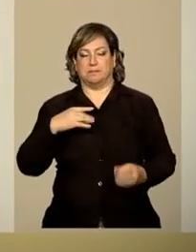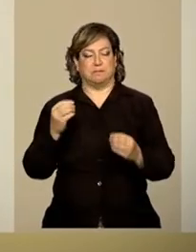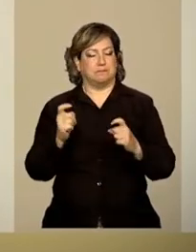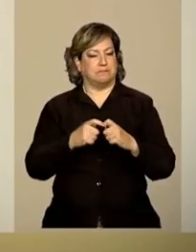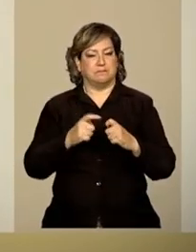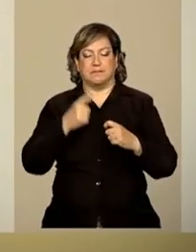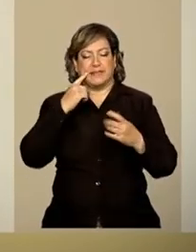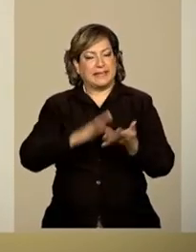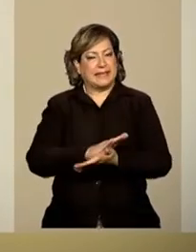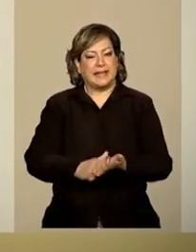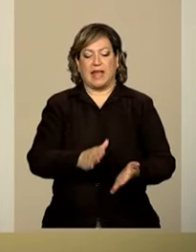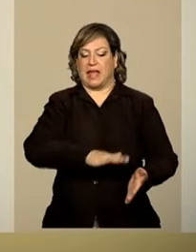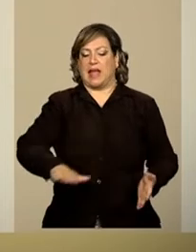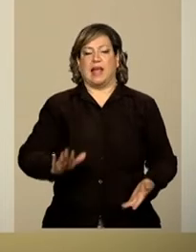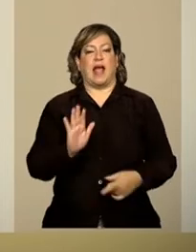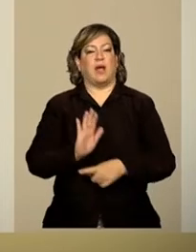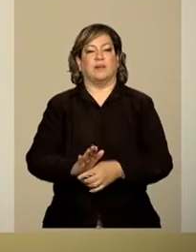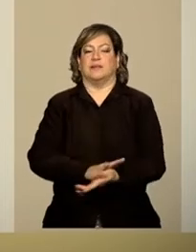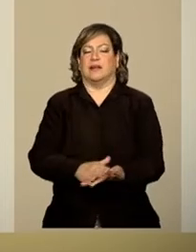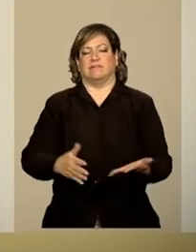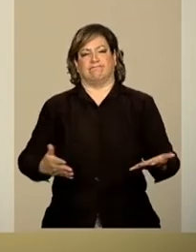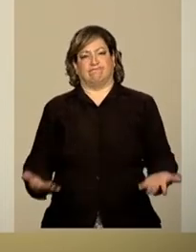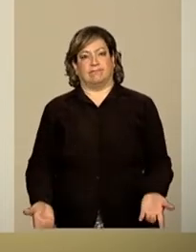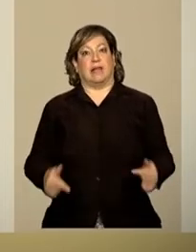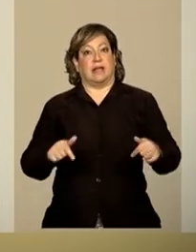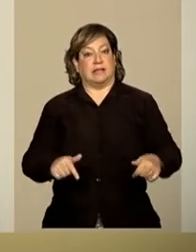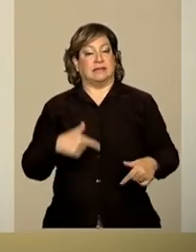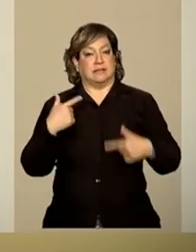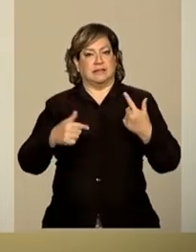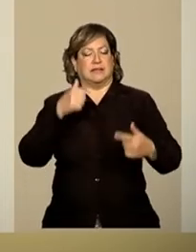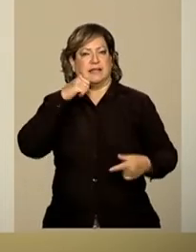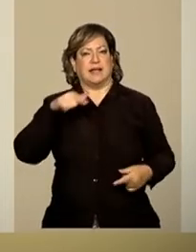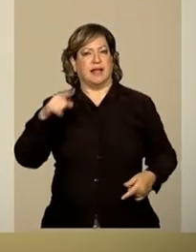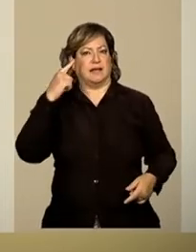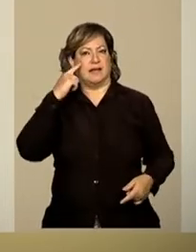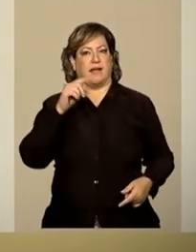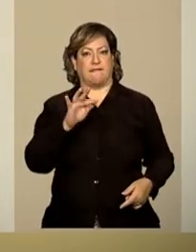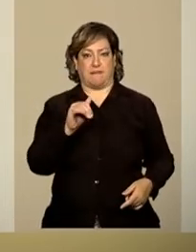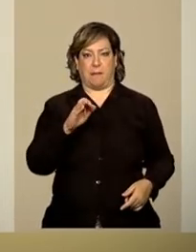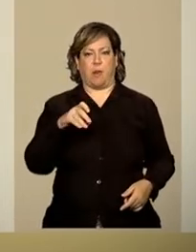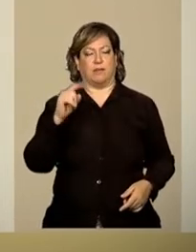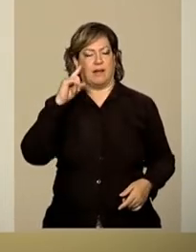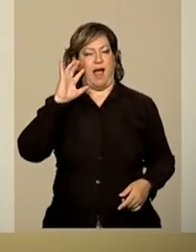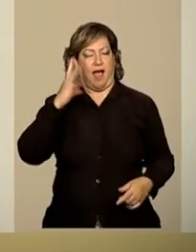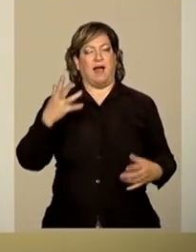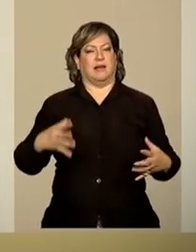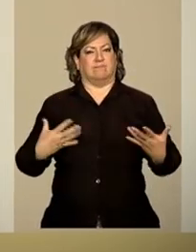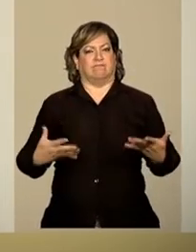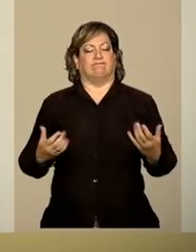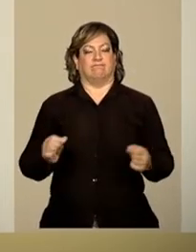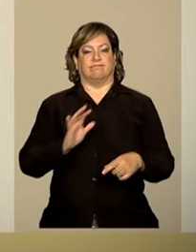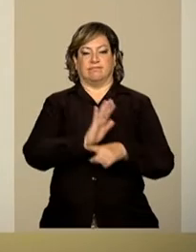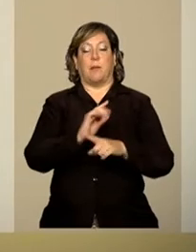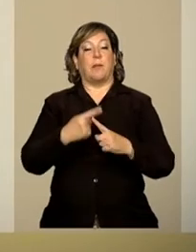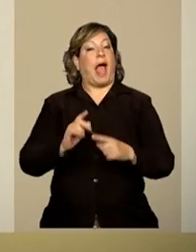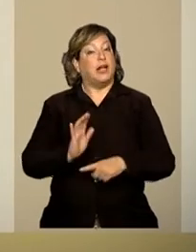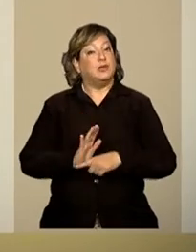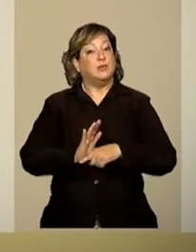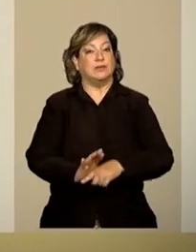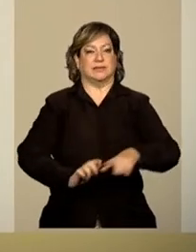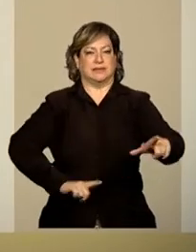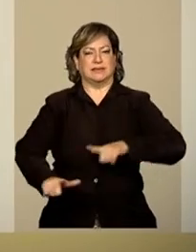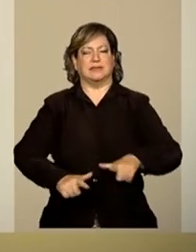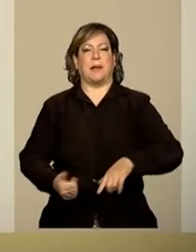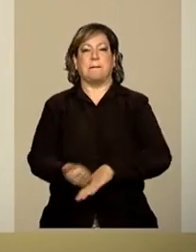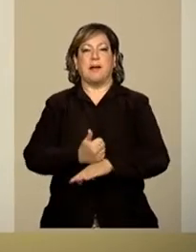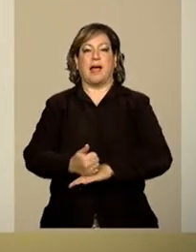adequado mesmo com essa enorme tarefa pela frente a Doutora Fabiola está animada porque está dando sua contribuição